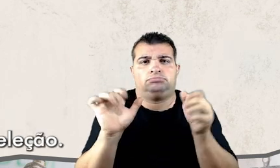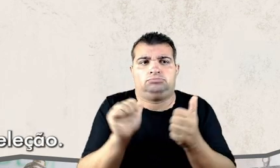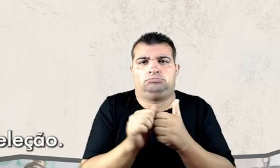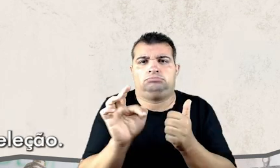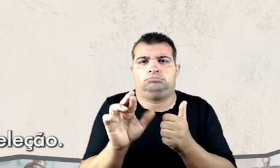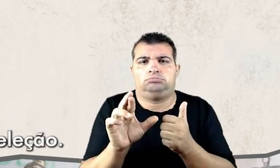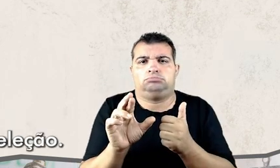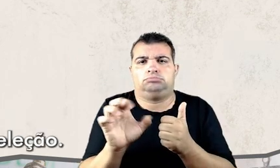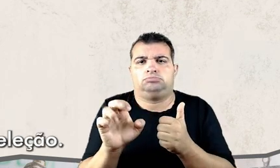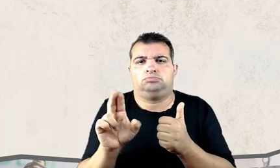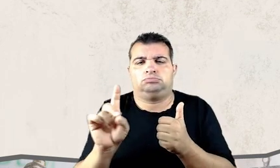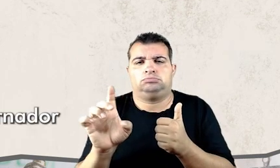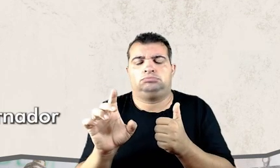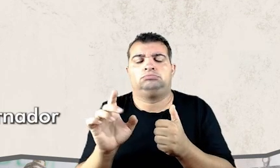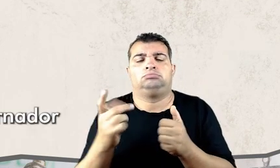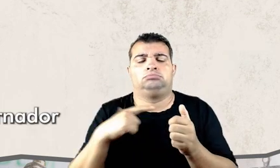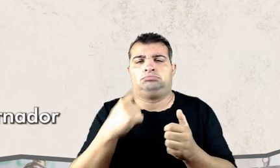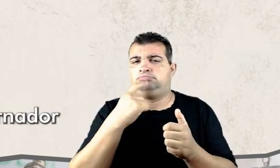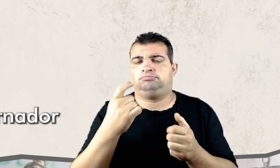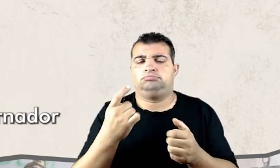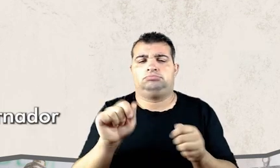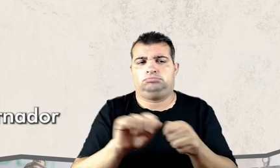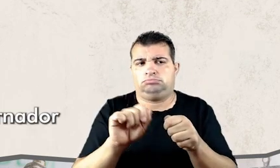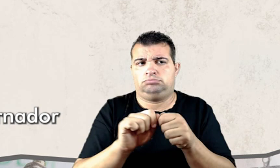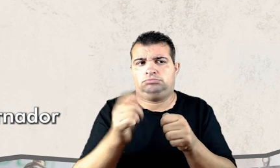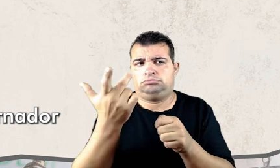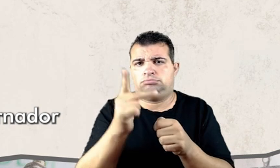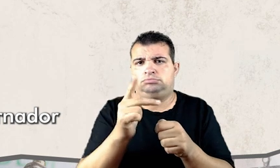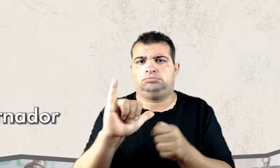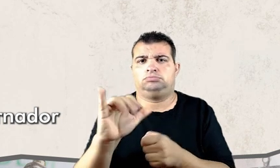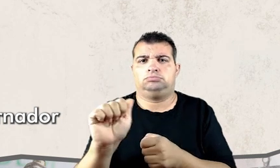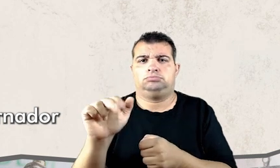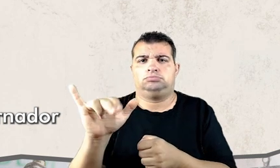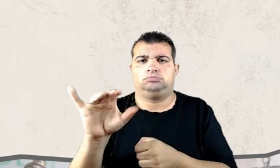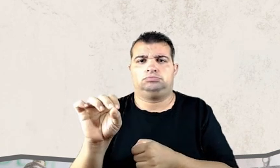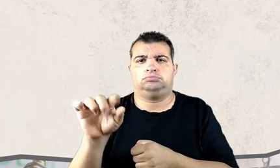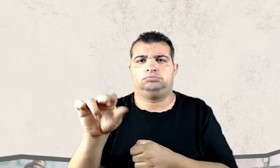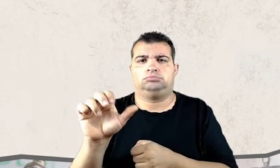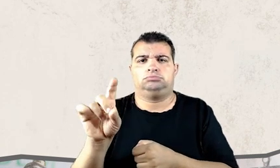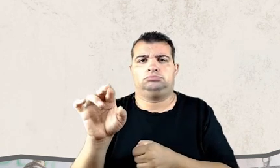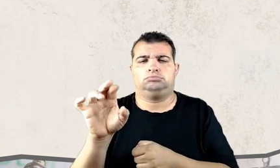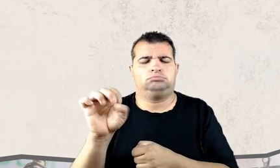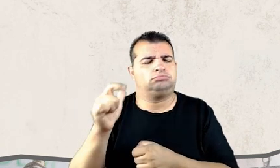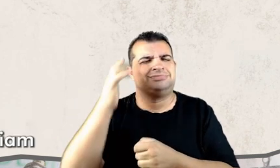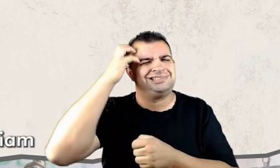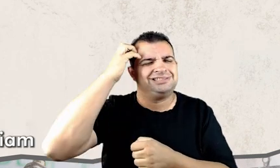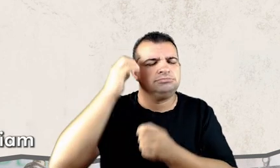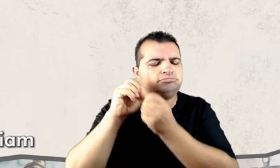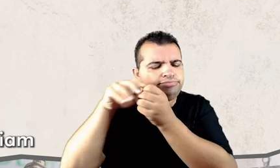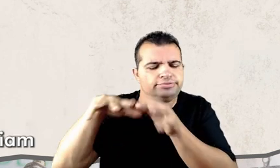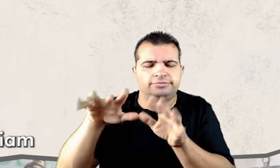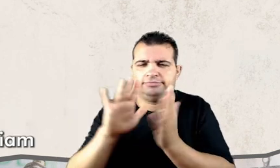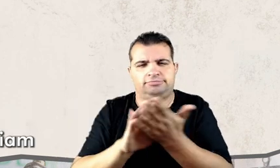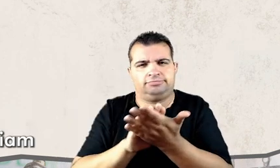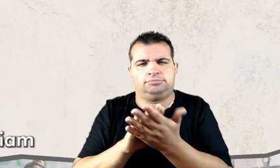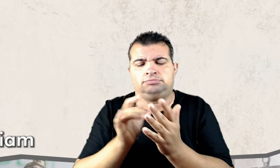enviado especial de Freud à seleção, fisicamente lembrava o ex-governador paulista Jânio Quadros, só que sem caspa.